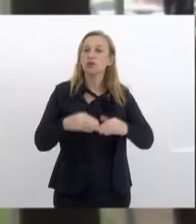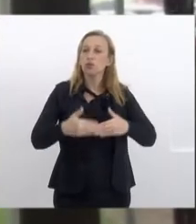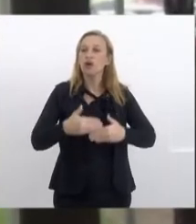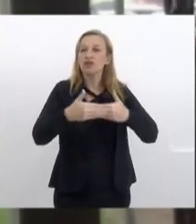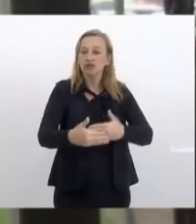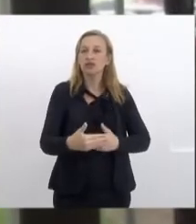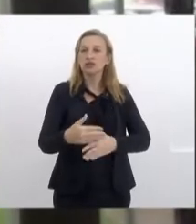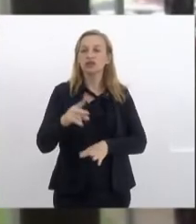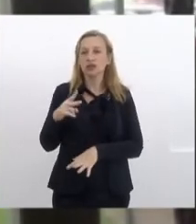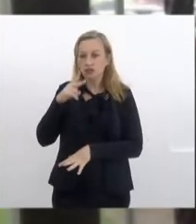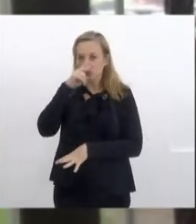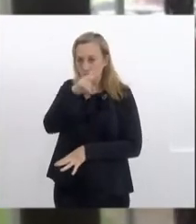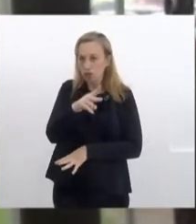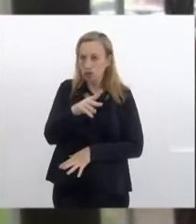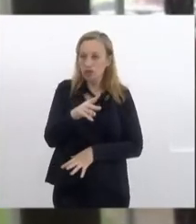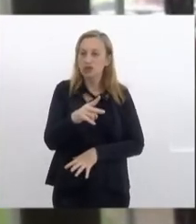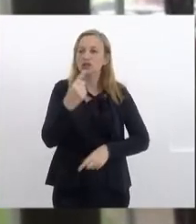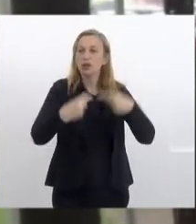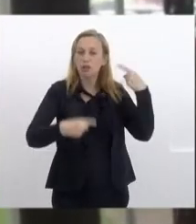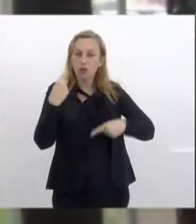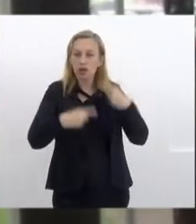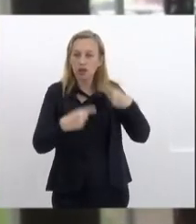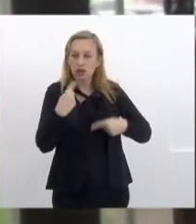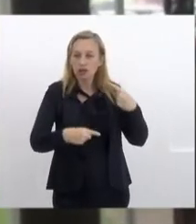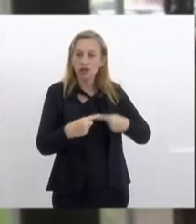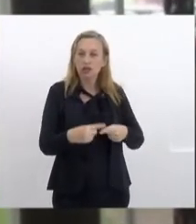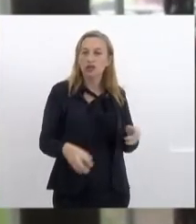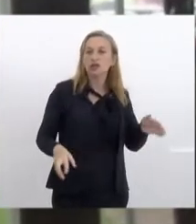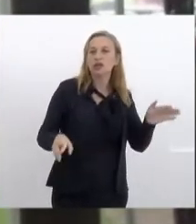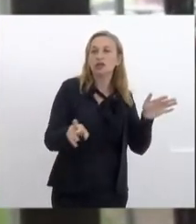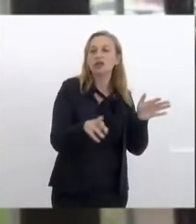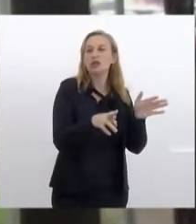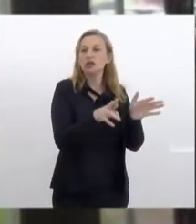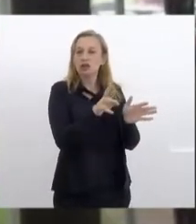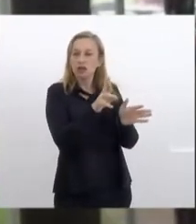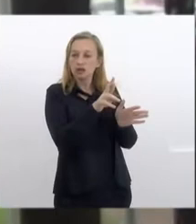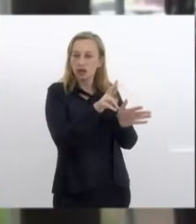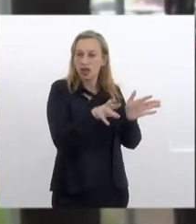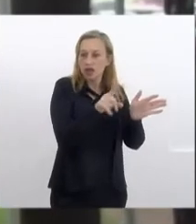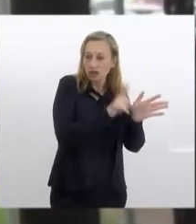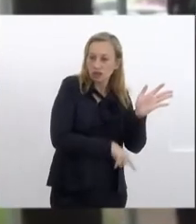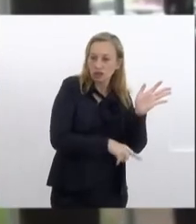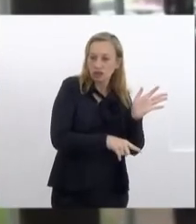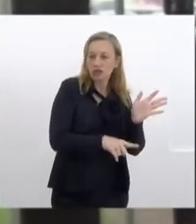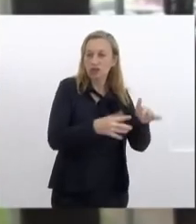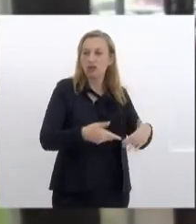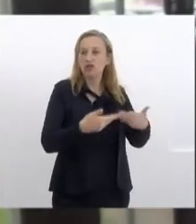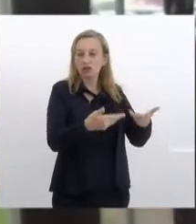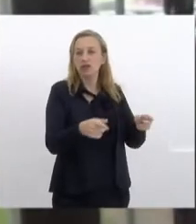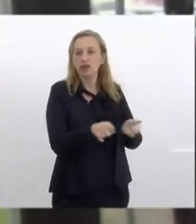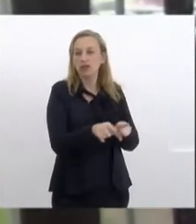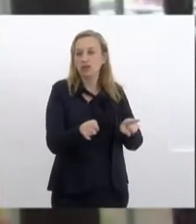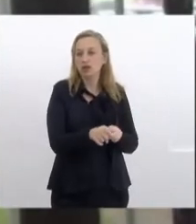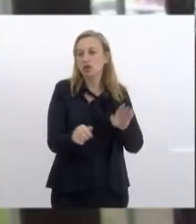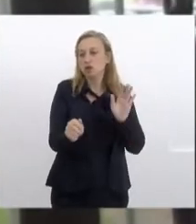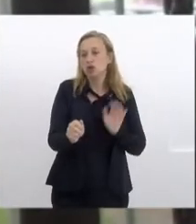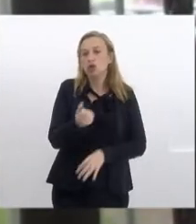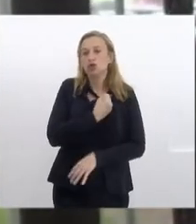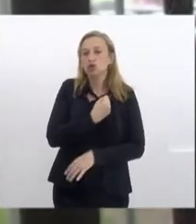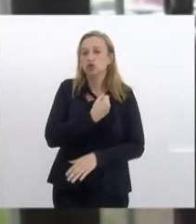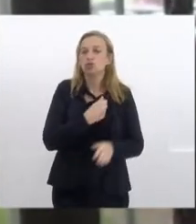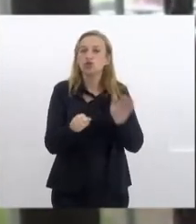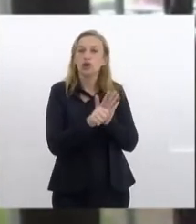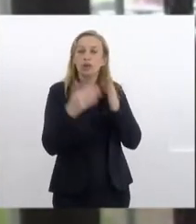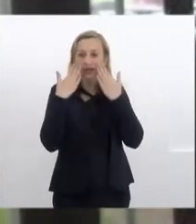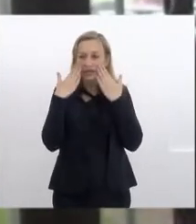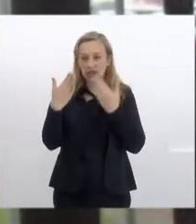e o fortalecimento da política, tanto de redução da oferta quanto da redução da demanda de drogas. E eu vou apresentar para